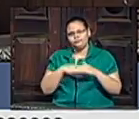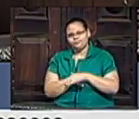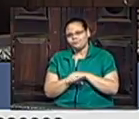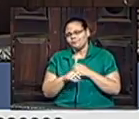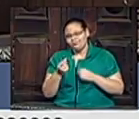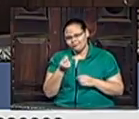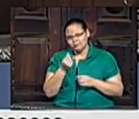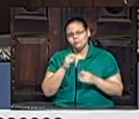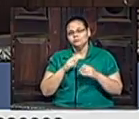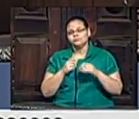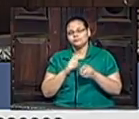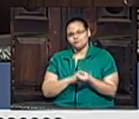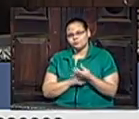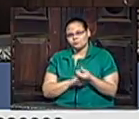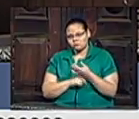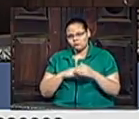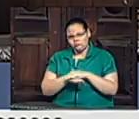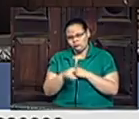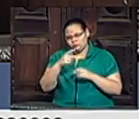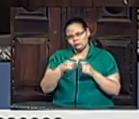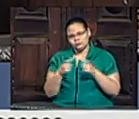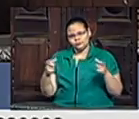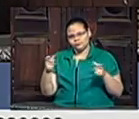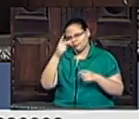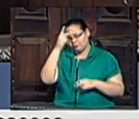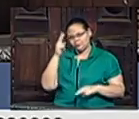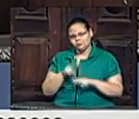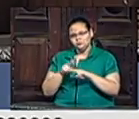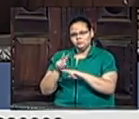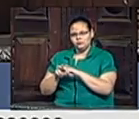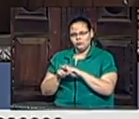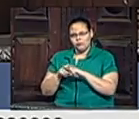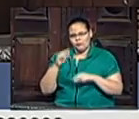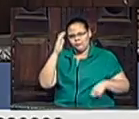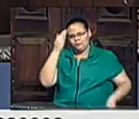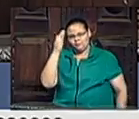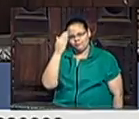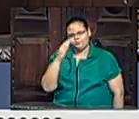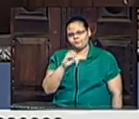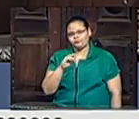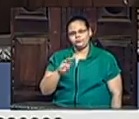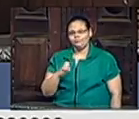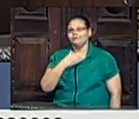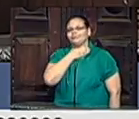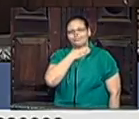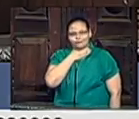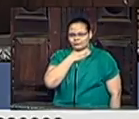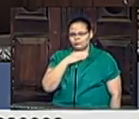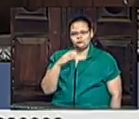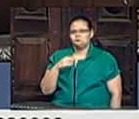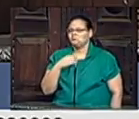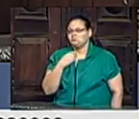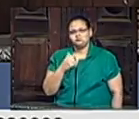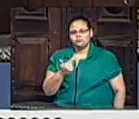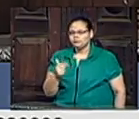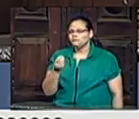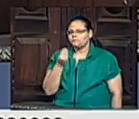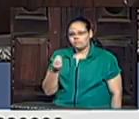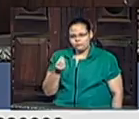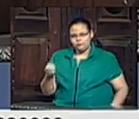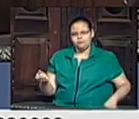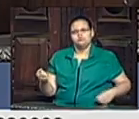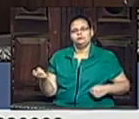desse governo para a cadeia é fundamental para entender a crise que a gente está vivendo nesse momento. Não dá para votar esse embrulho